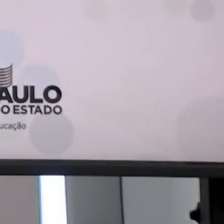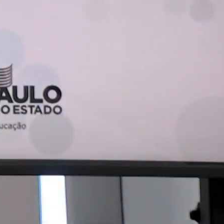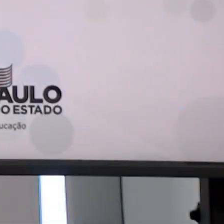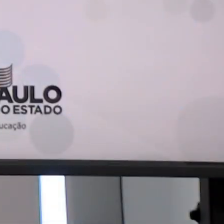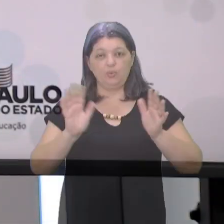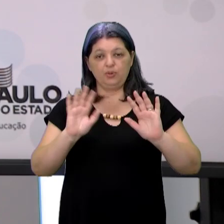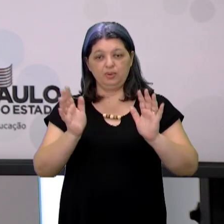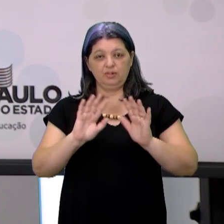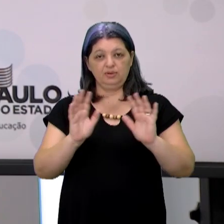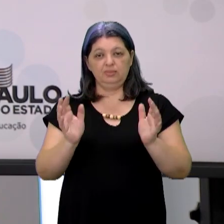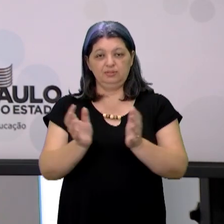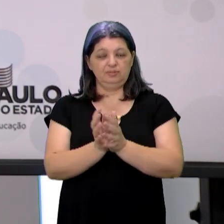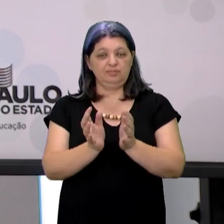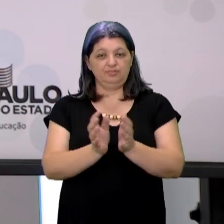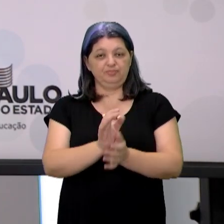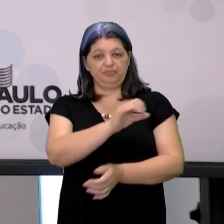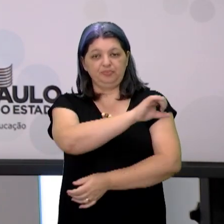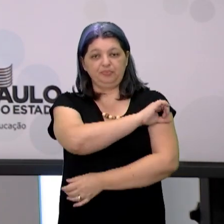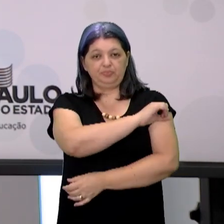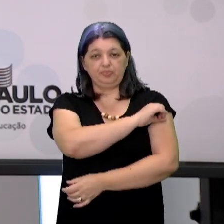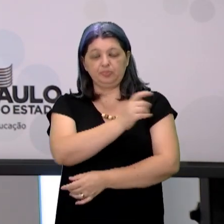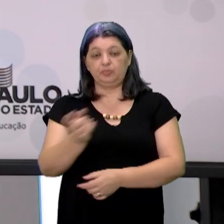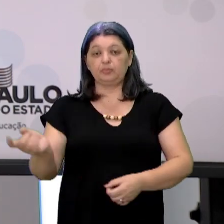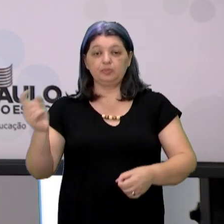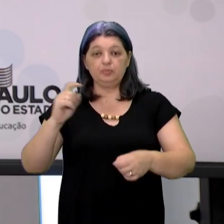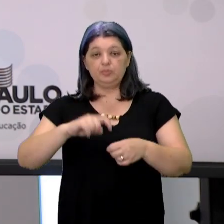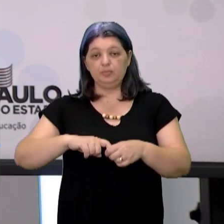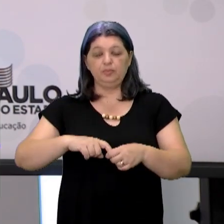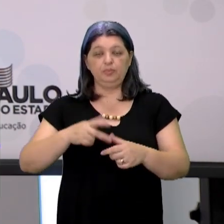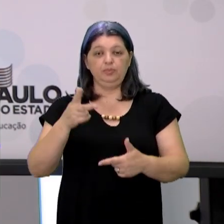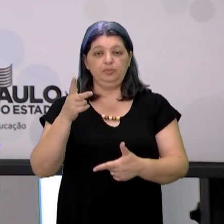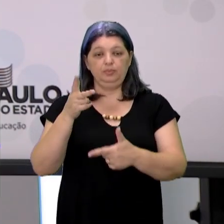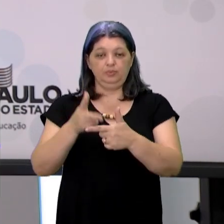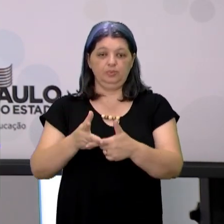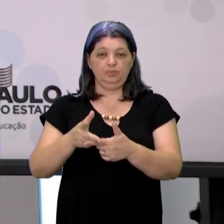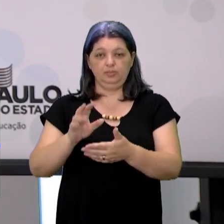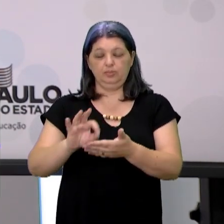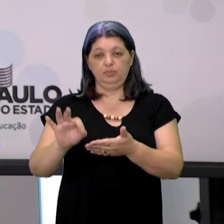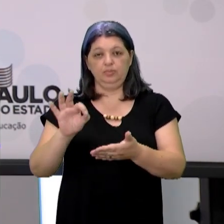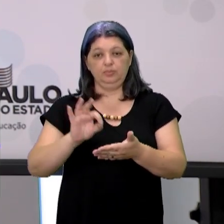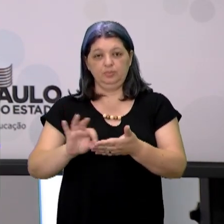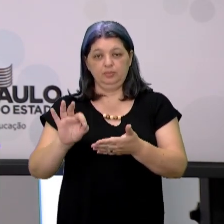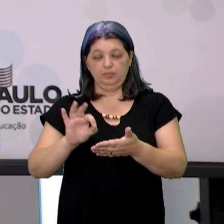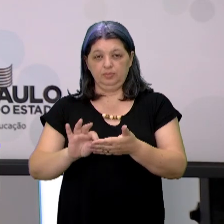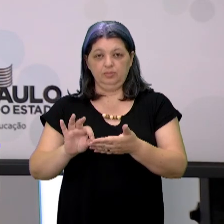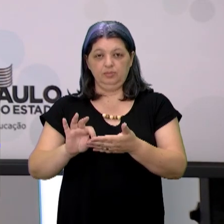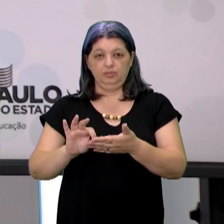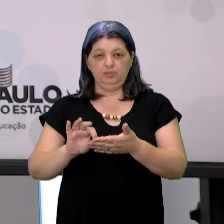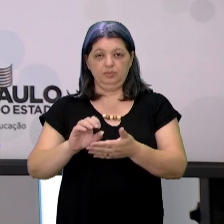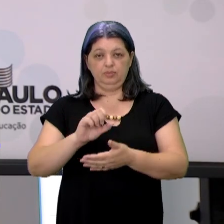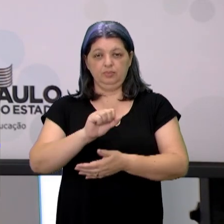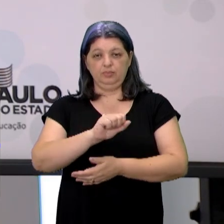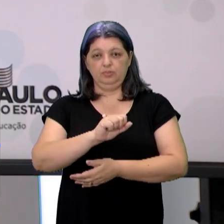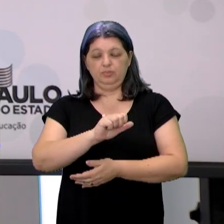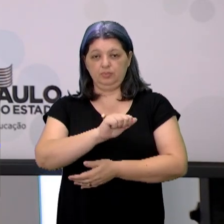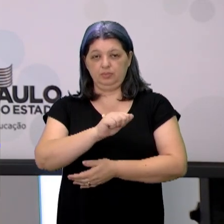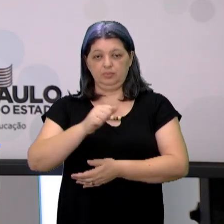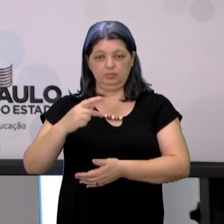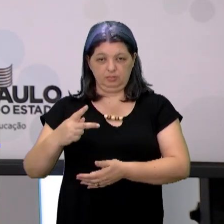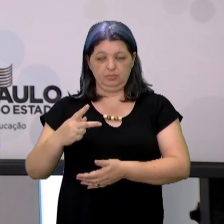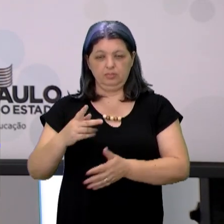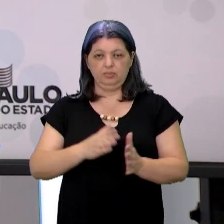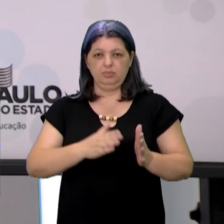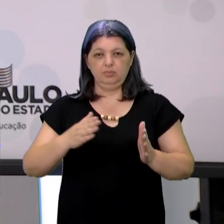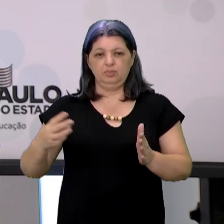Olá, estudantes do 9º ano, estamos de volta para mais um vídeo de correção da AP 3 etapa, né?